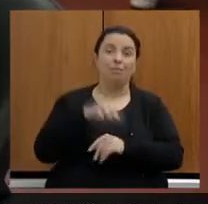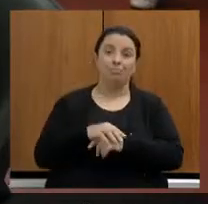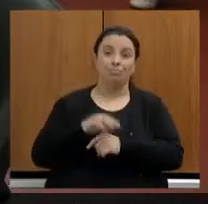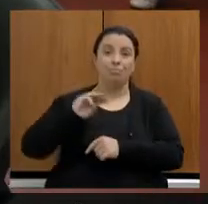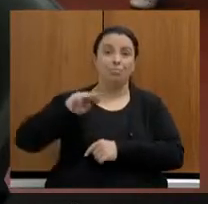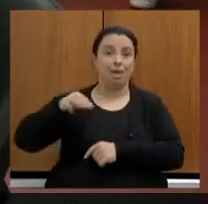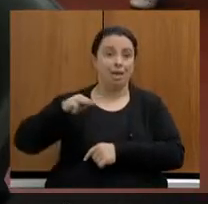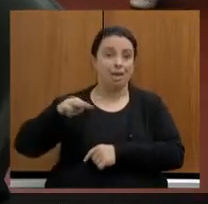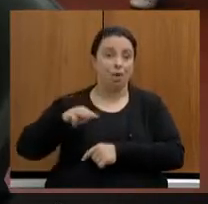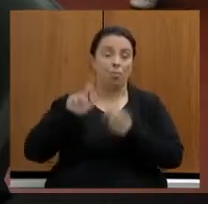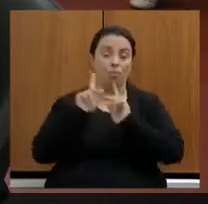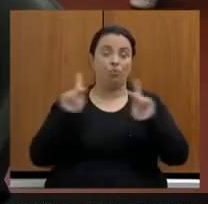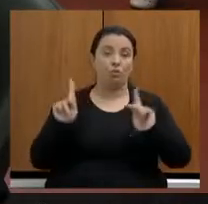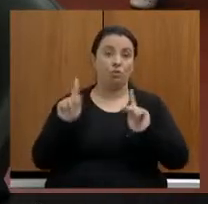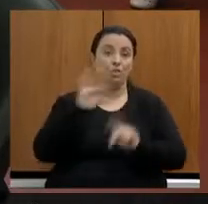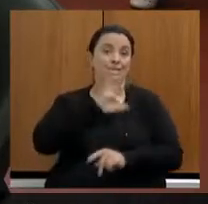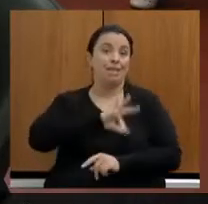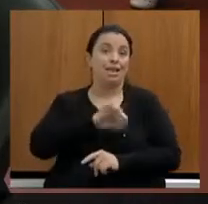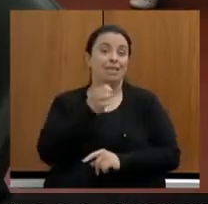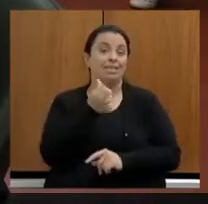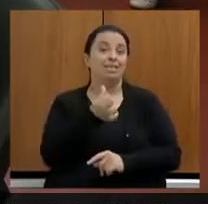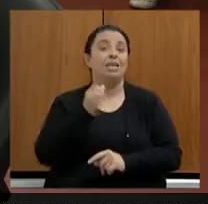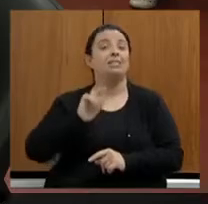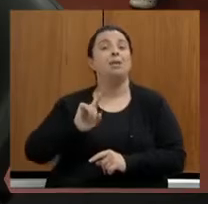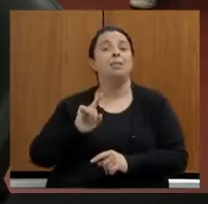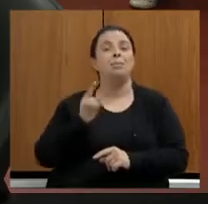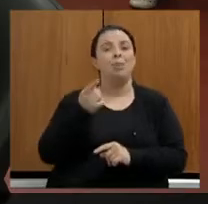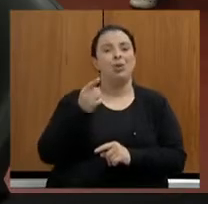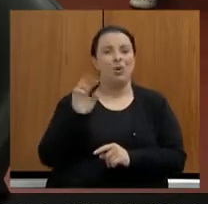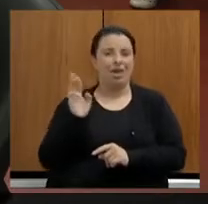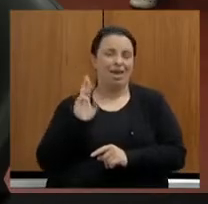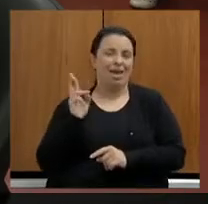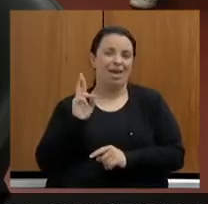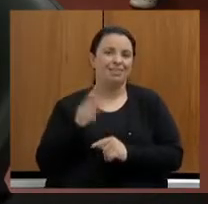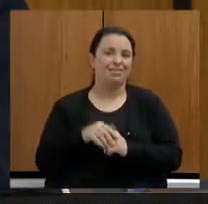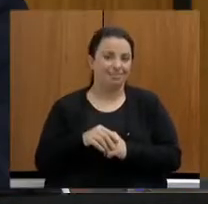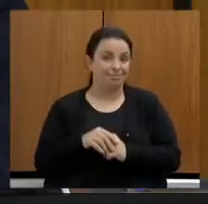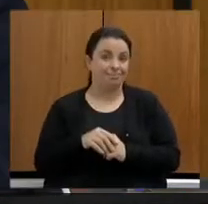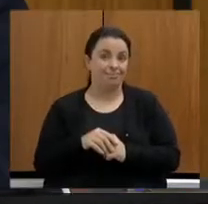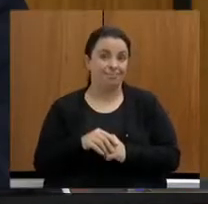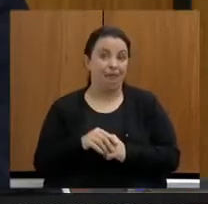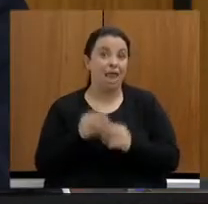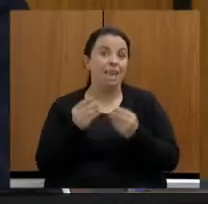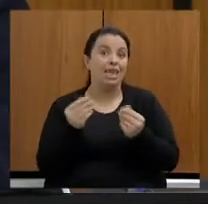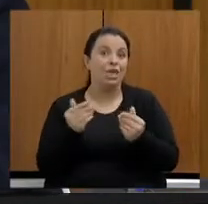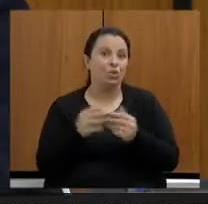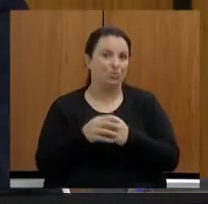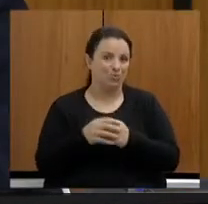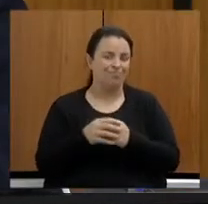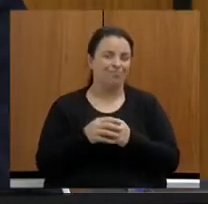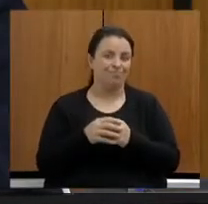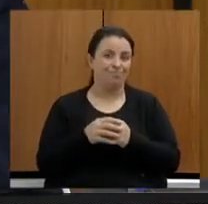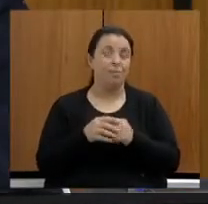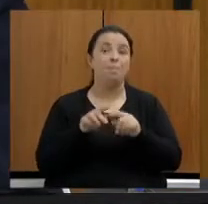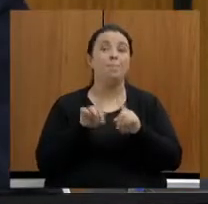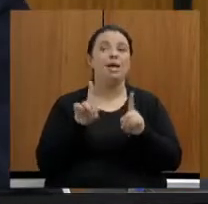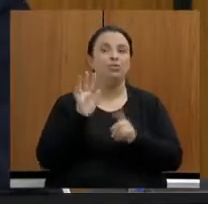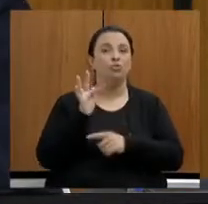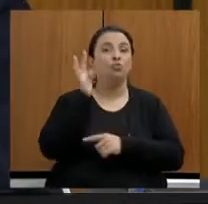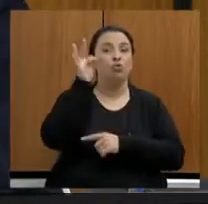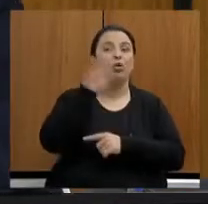6.500 reais like e mais ainda vamos chegar naquilo que o professor merece